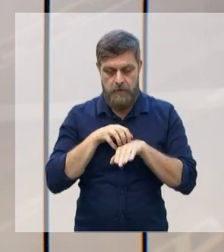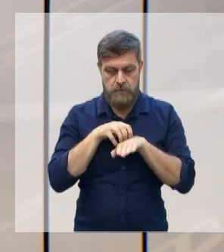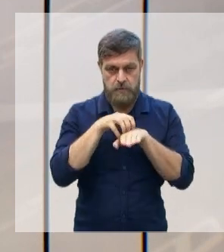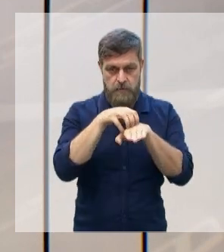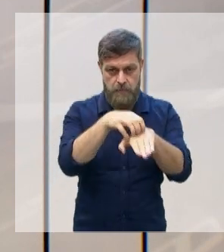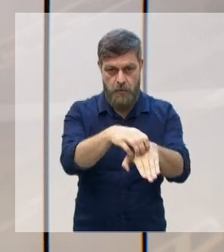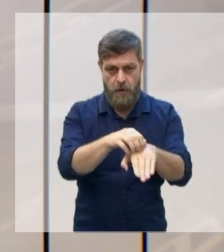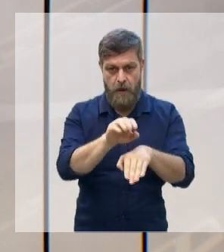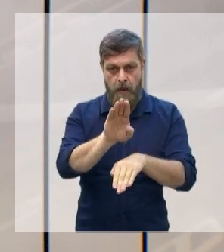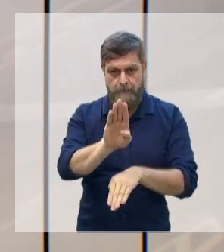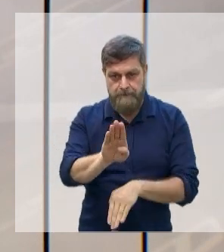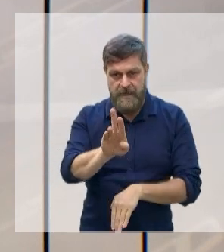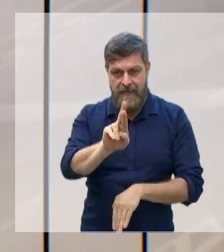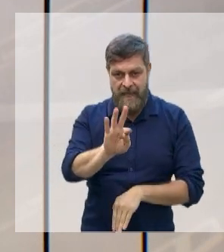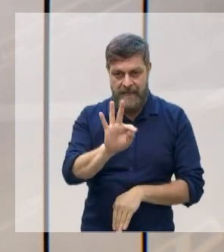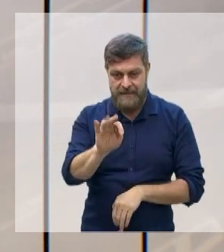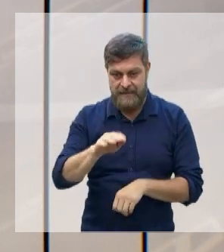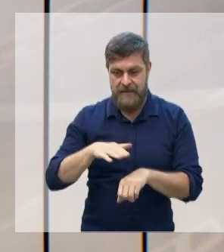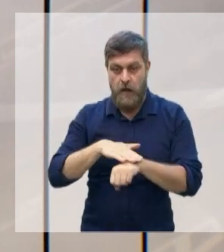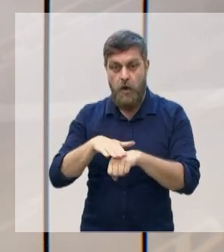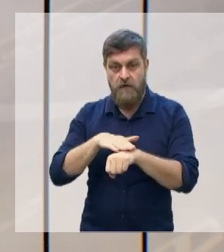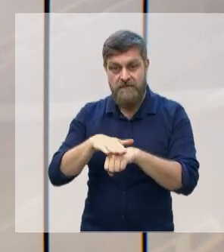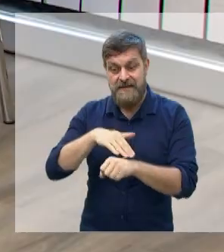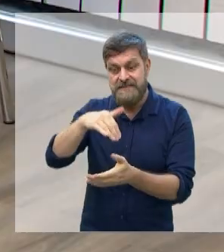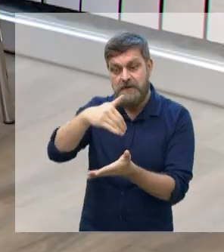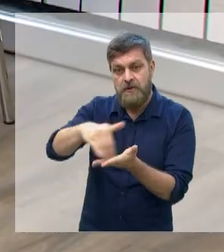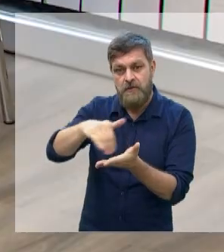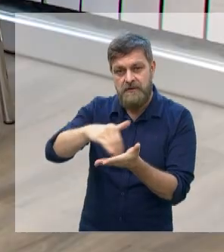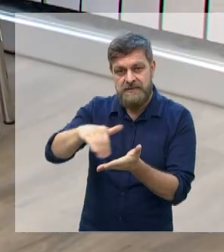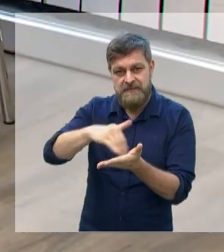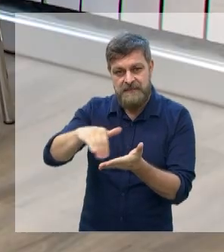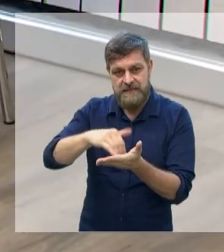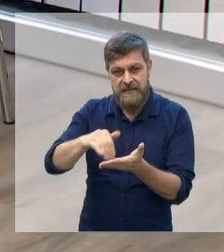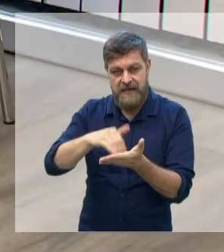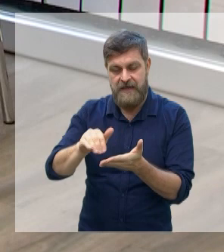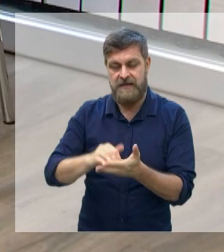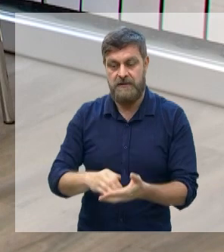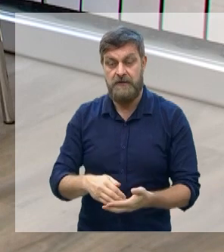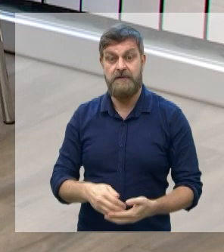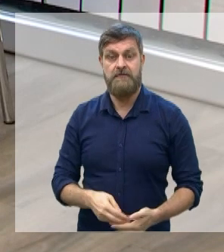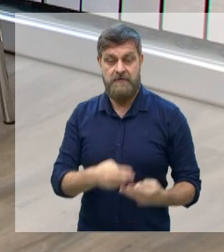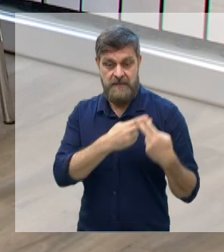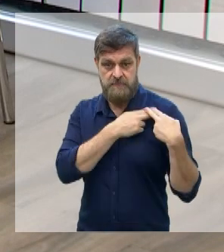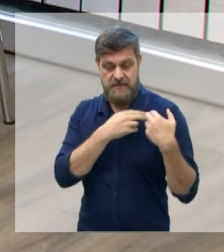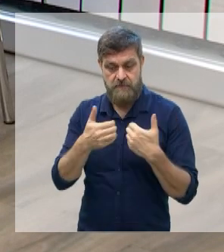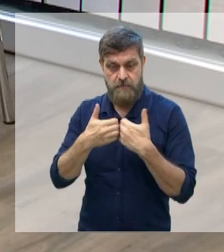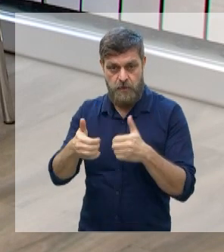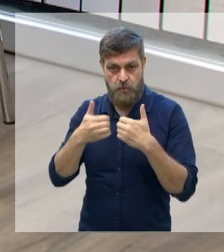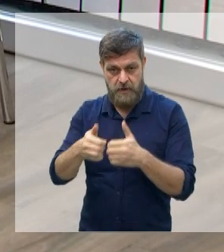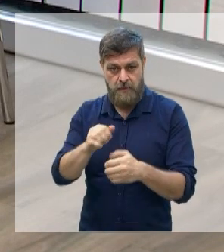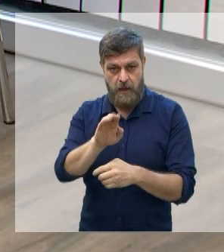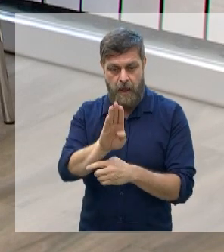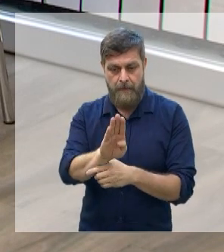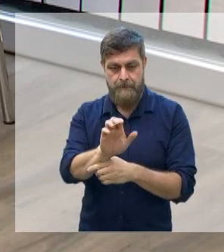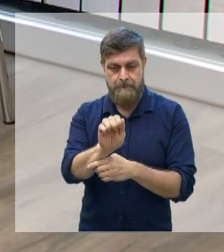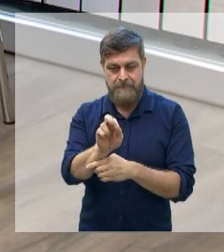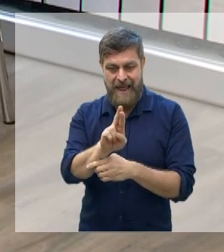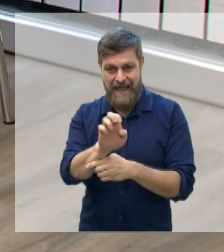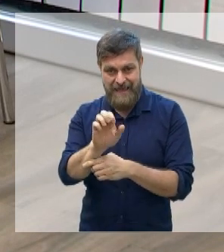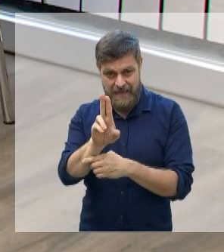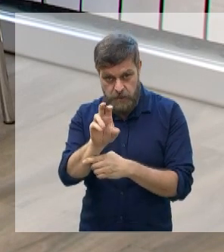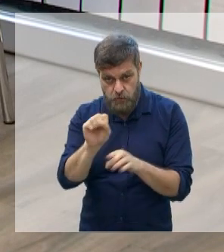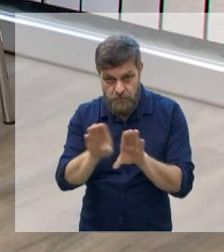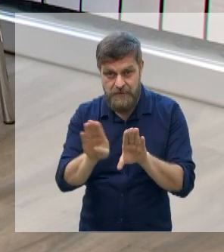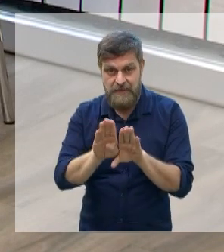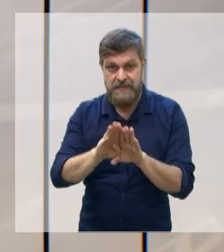conversa hoje com o secretário de transportes carlos usar barreiro e também presidente da emdec e com o vereador rodrigo da